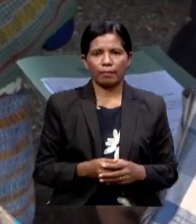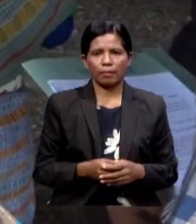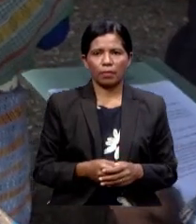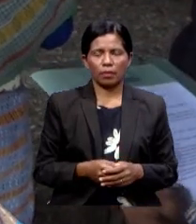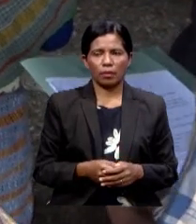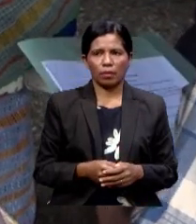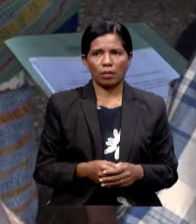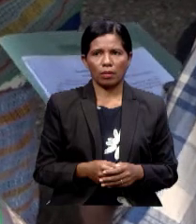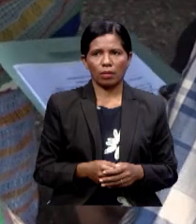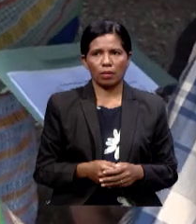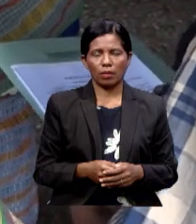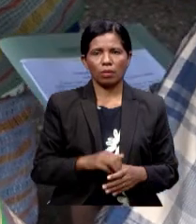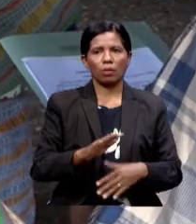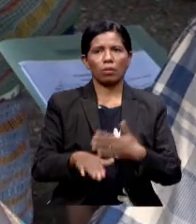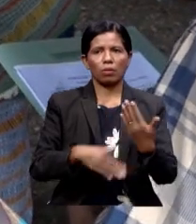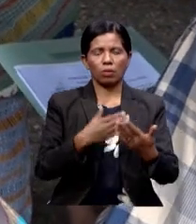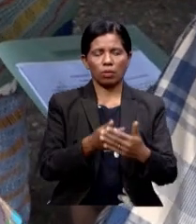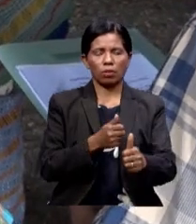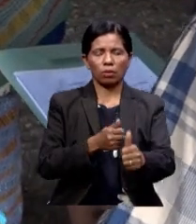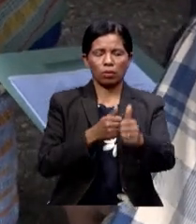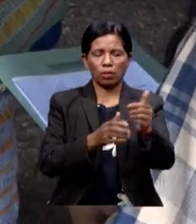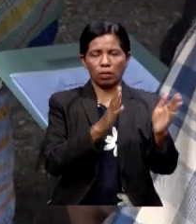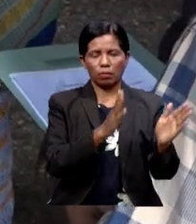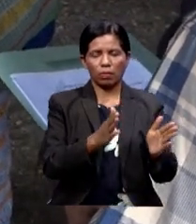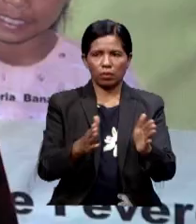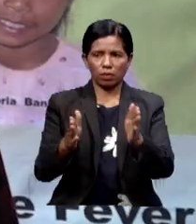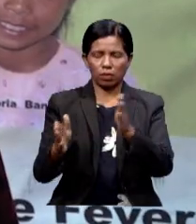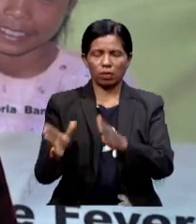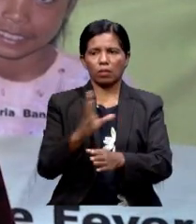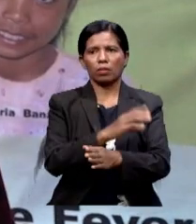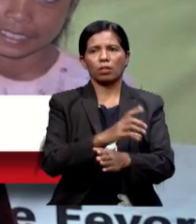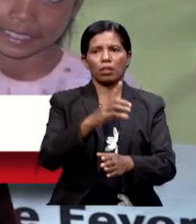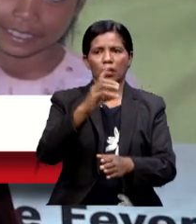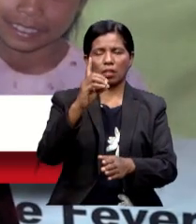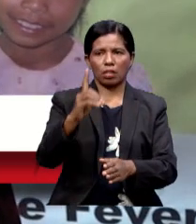O tutuir processo contra Amo Dasbak,